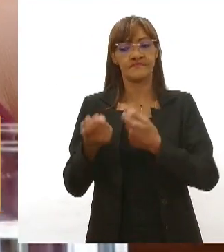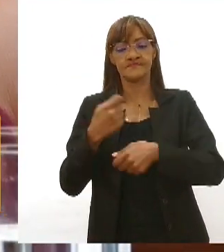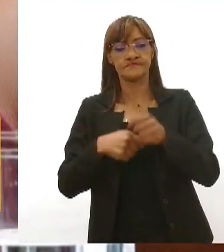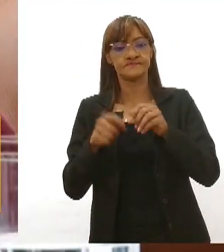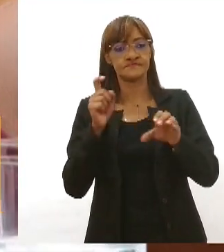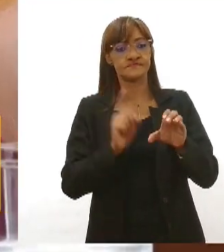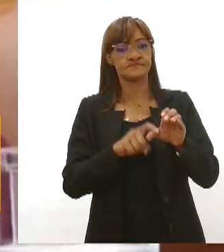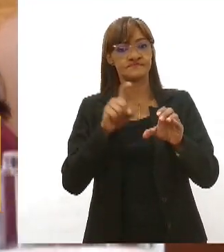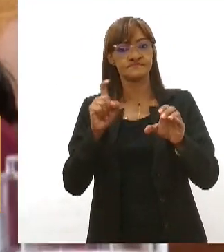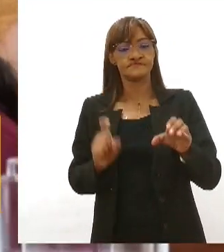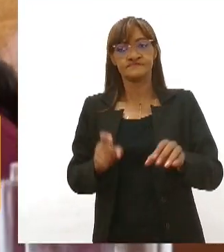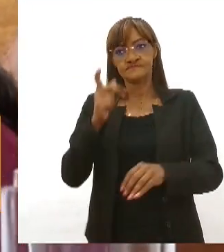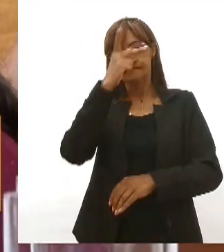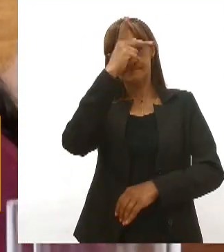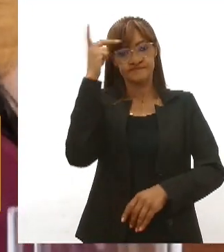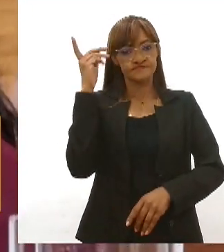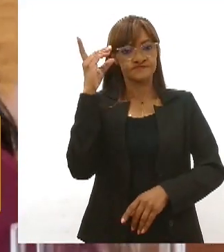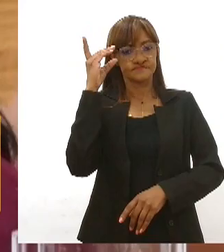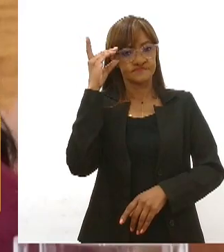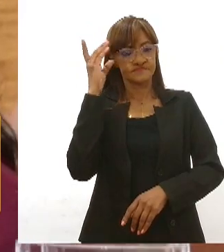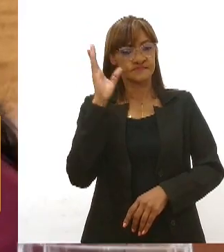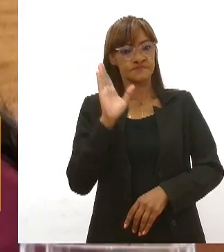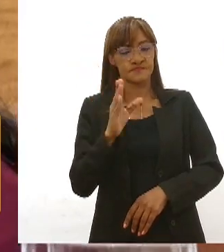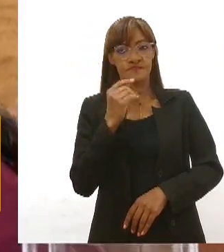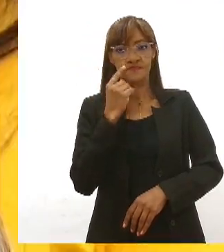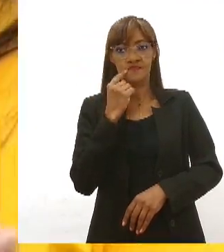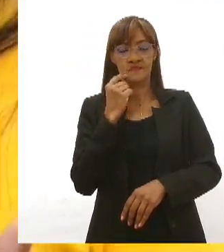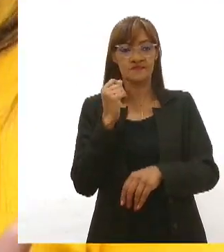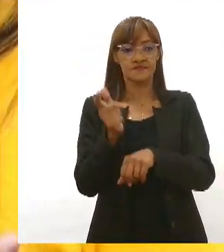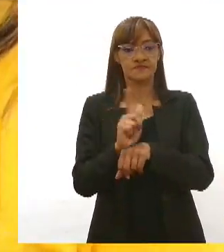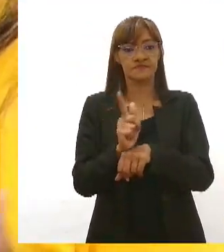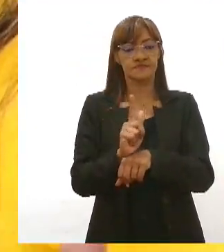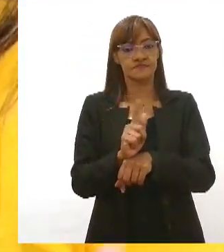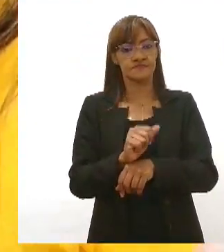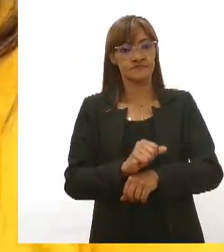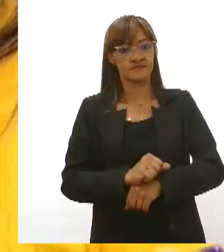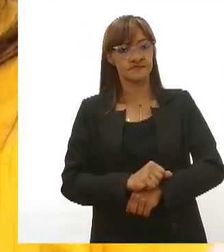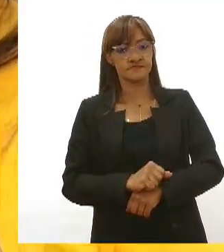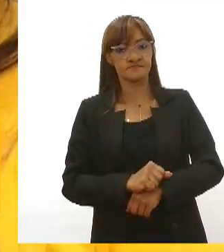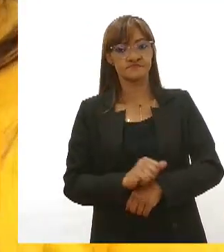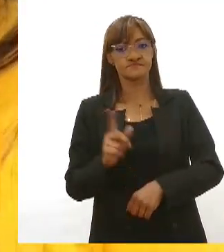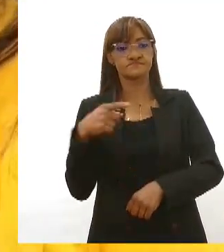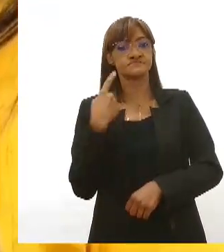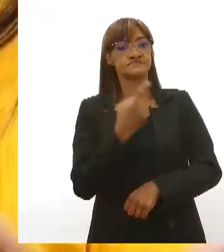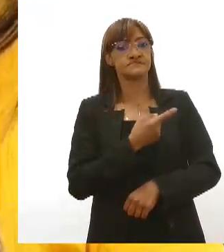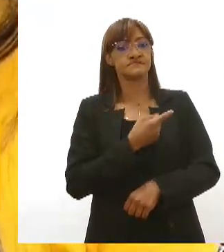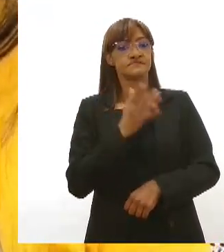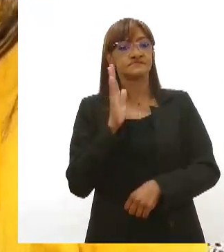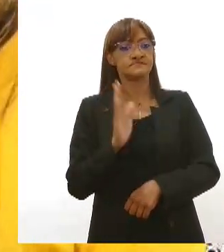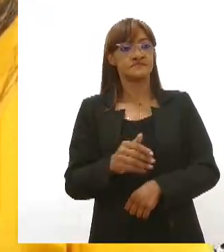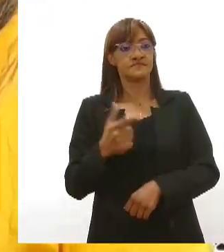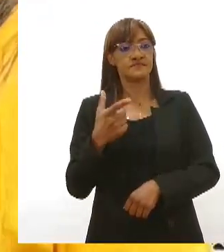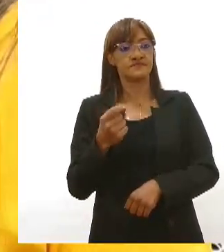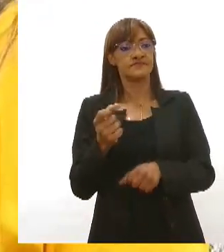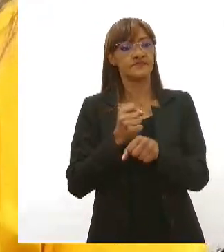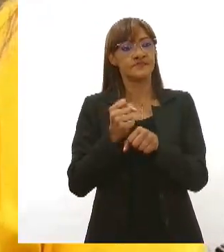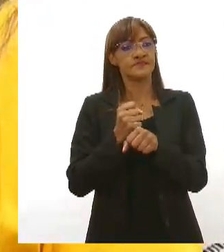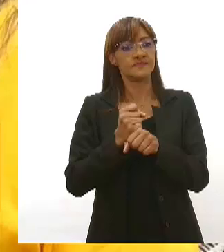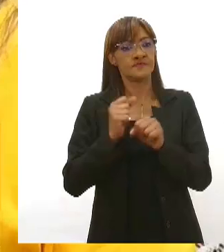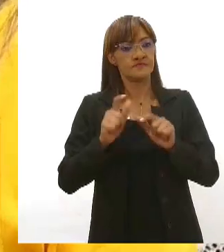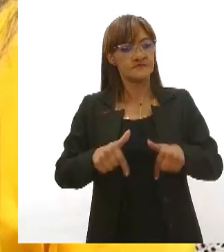com Down através da autogestão e autodefensoria. Nós já estamos nessa luta há mais de 20 anos pela autogestão,